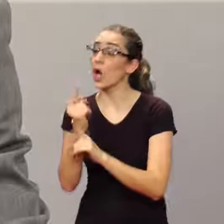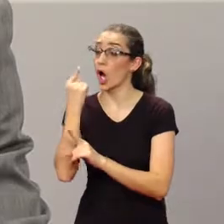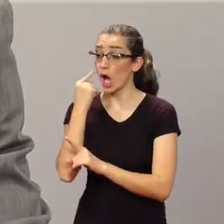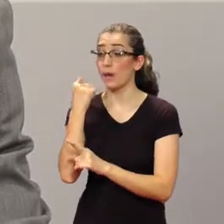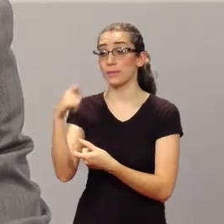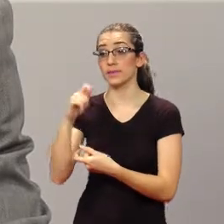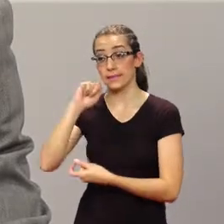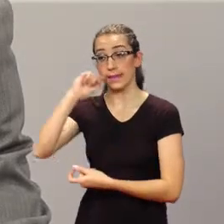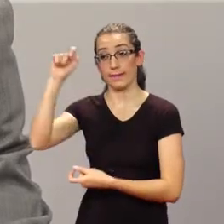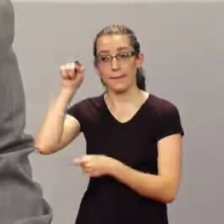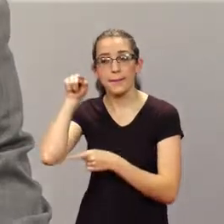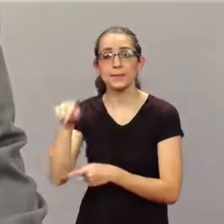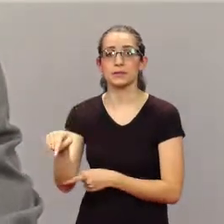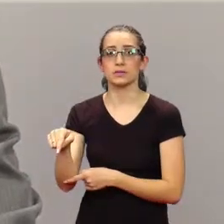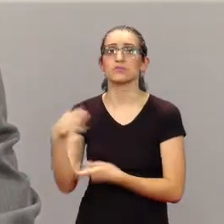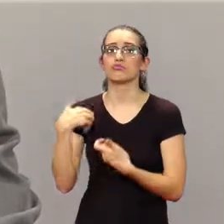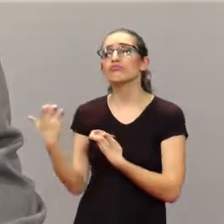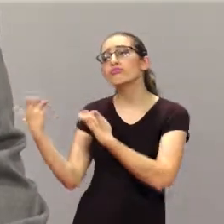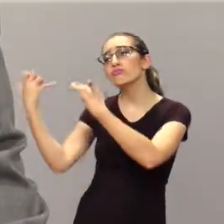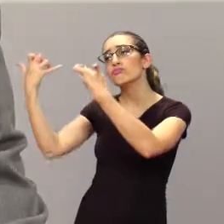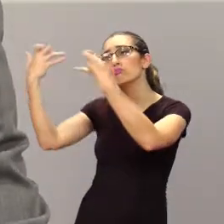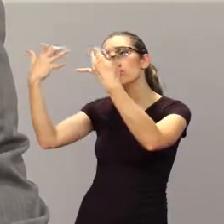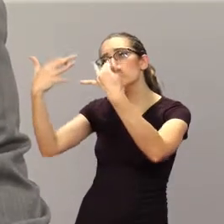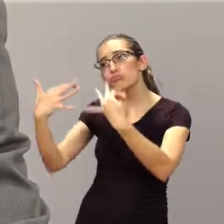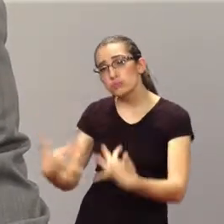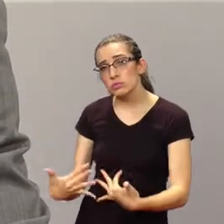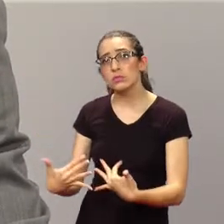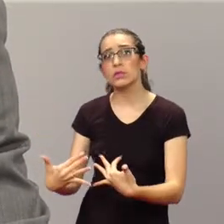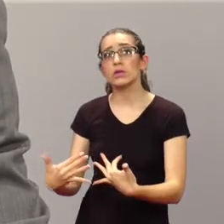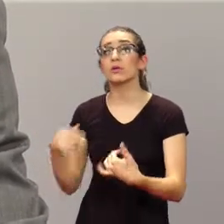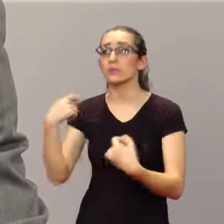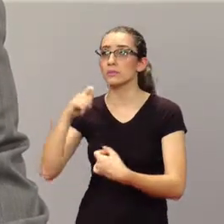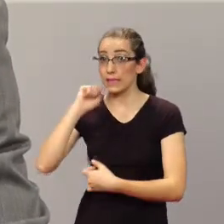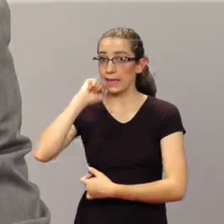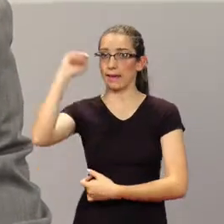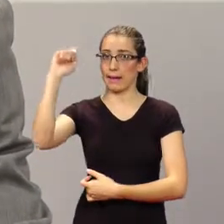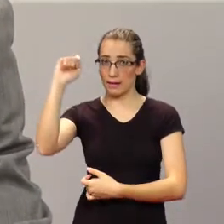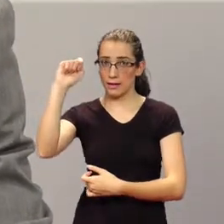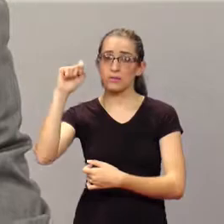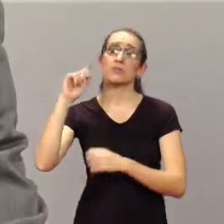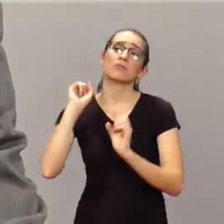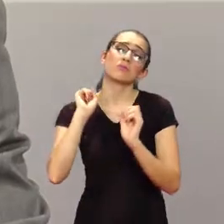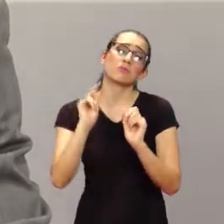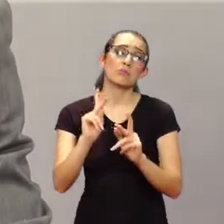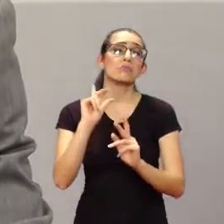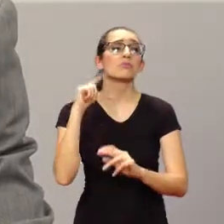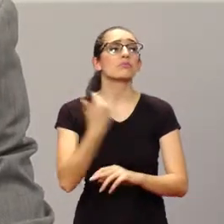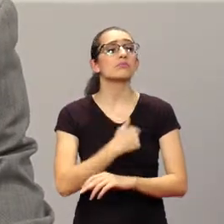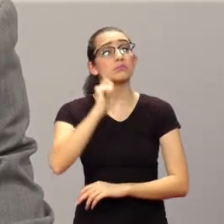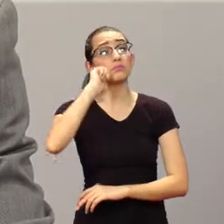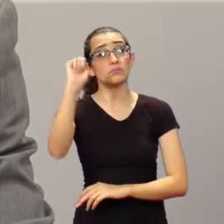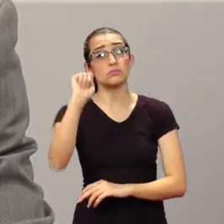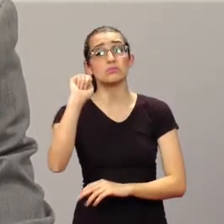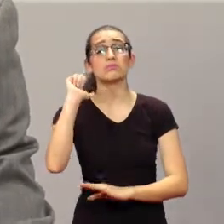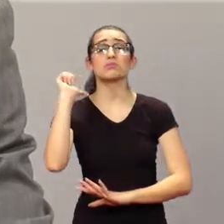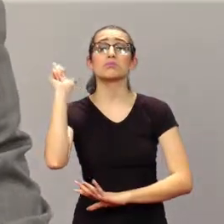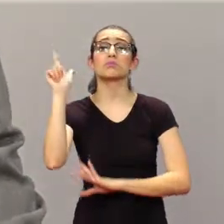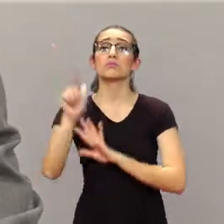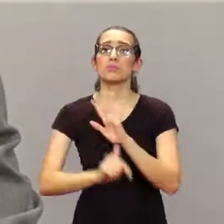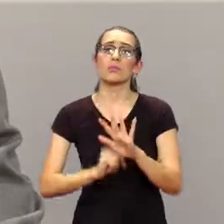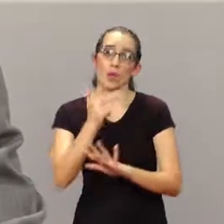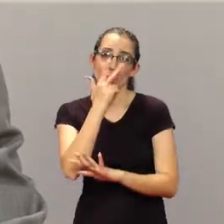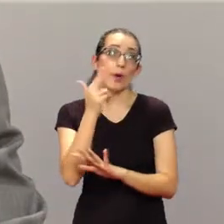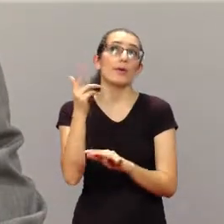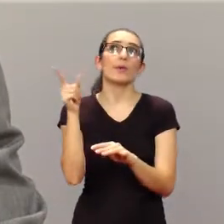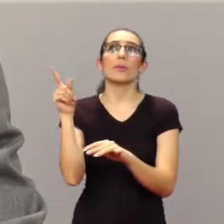precisa ser extraído. A gente explica para o paciente que aquele dente precisa ser extraído. A gente extrai aquele dente. O